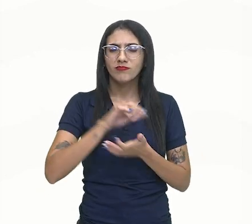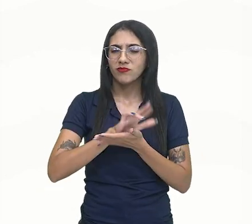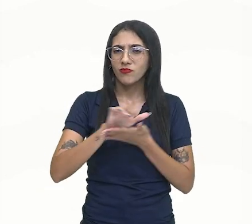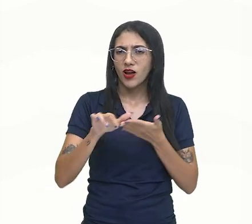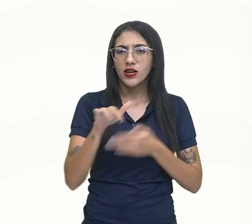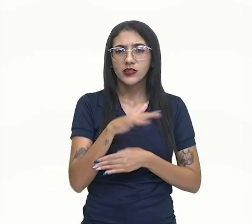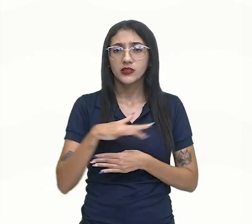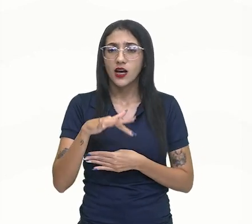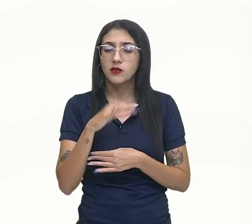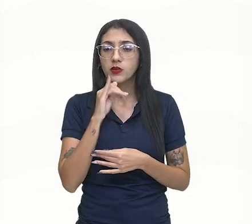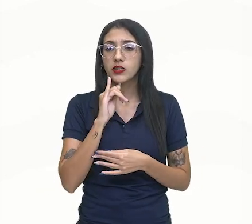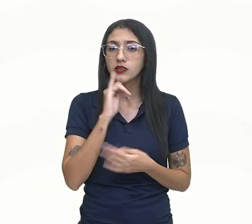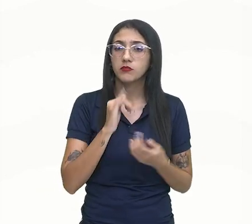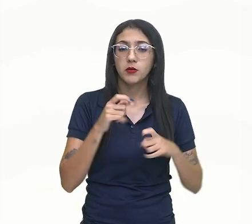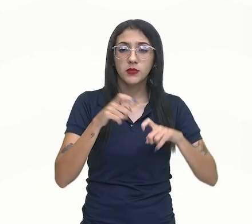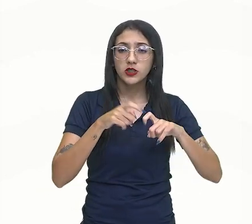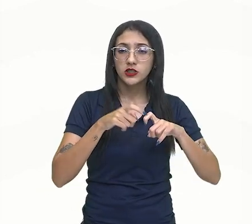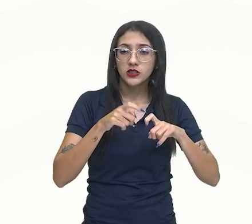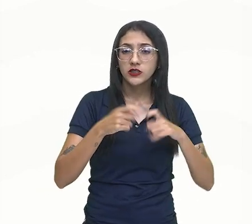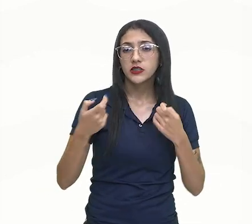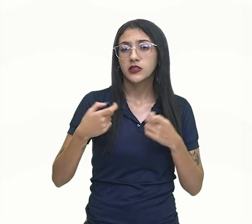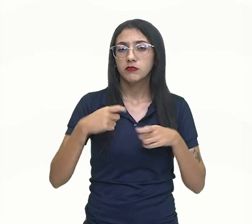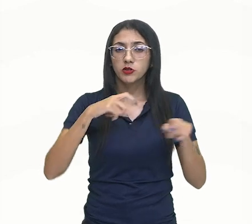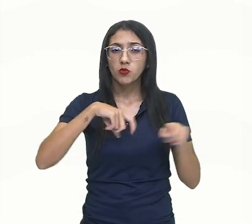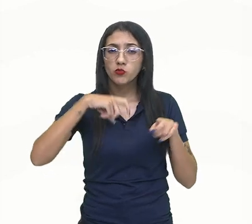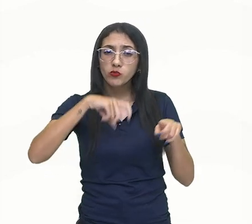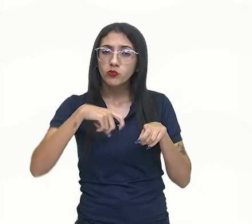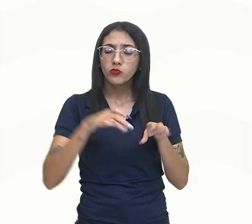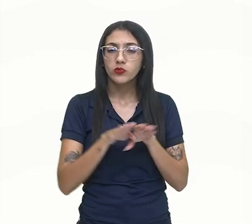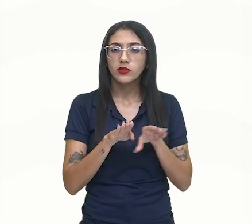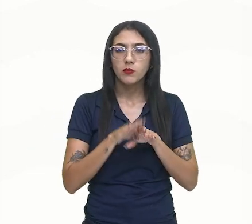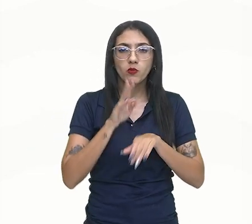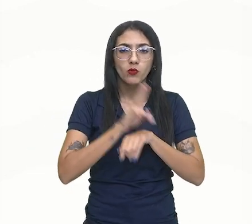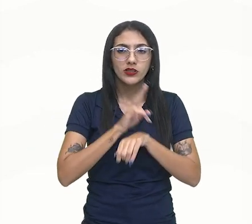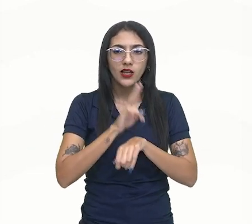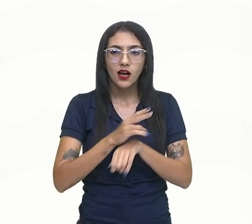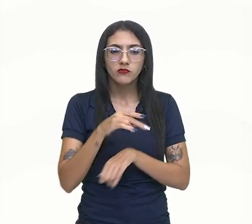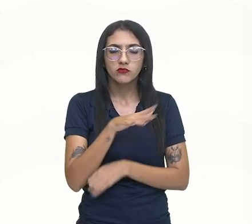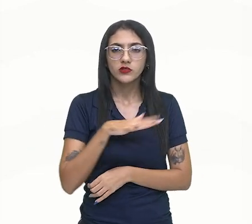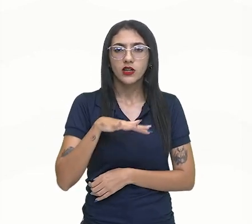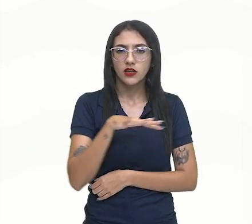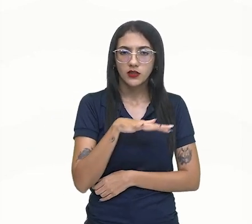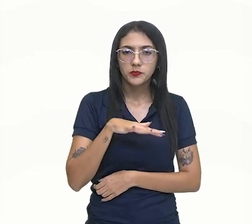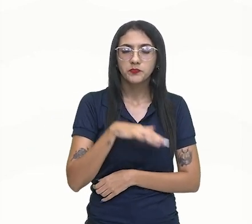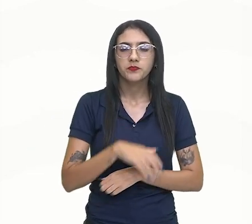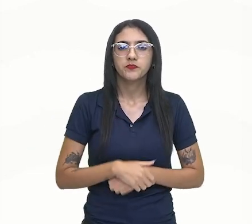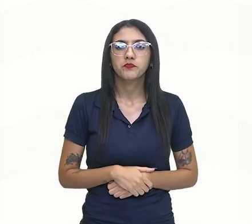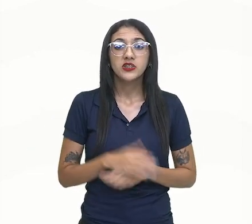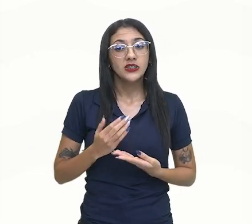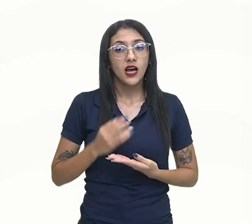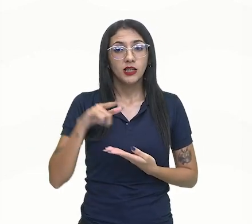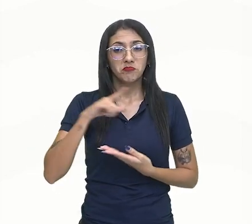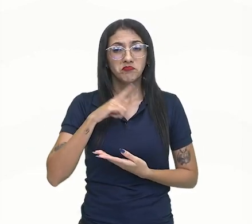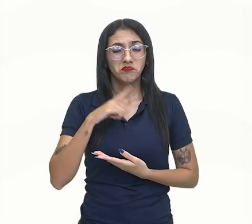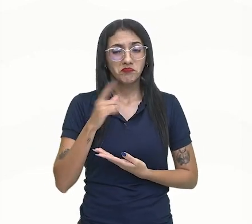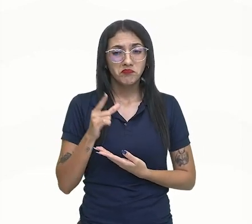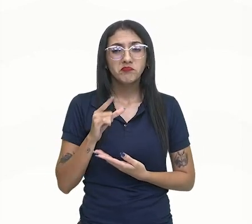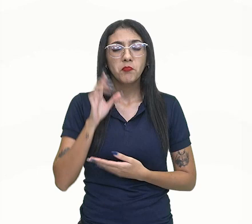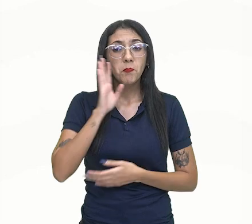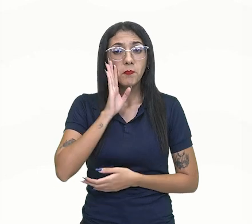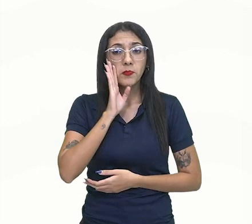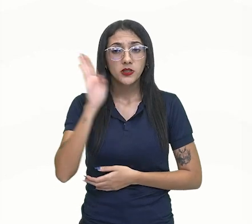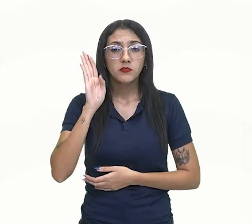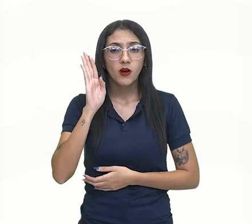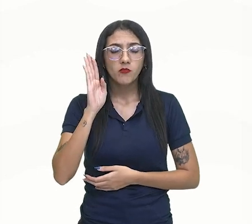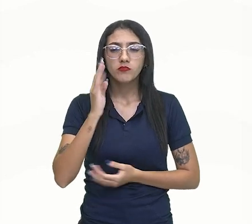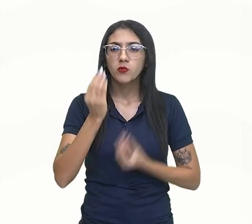diferentes áreas, na medicina, agricultura, na conservação dos ambientes, e aí destaca muito o quanto que